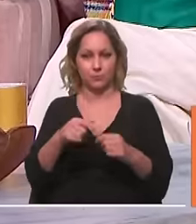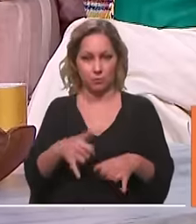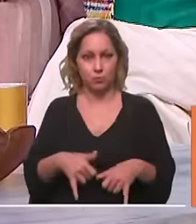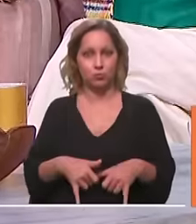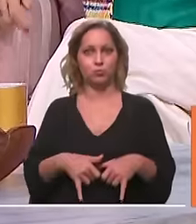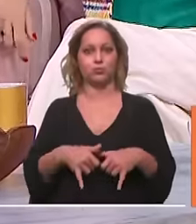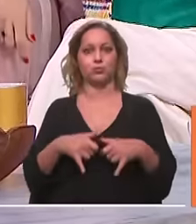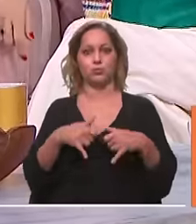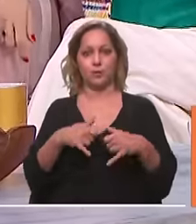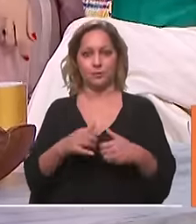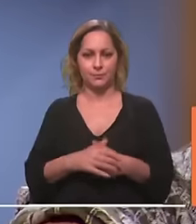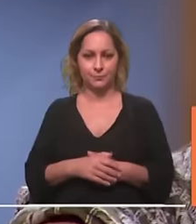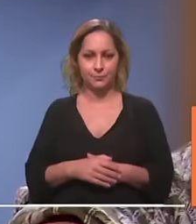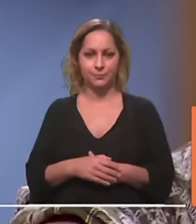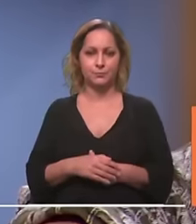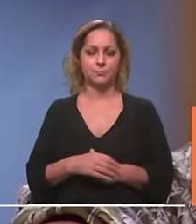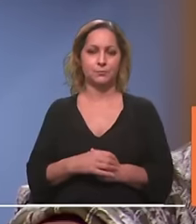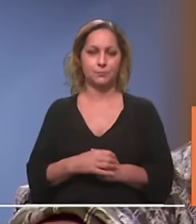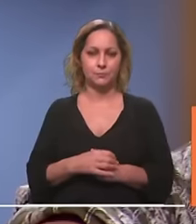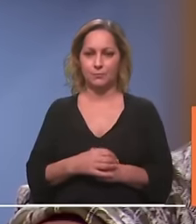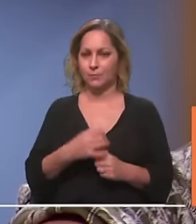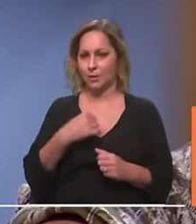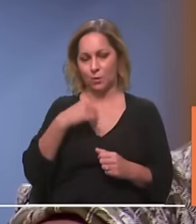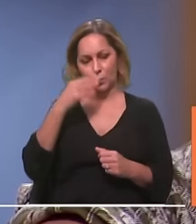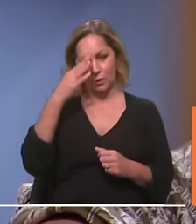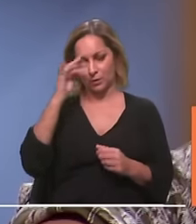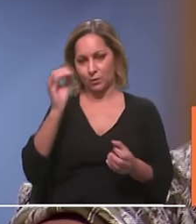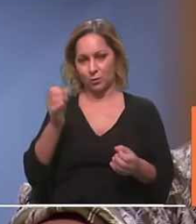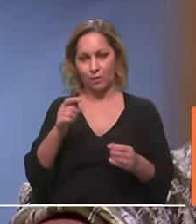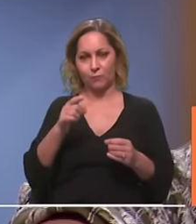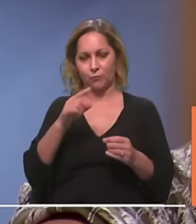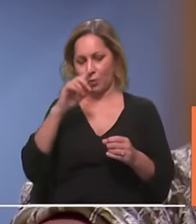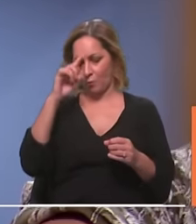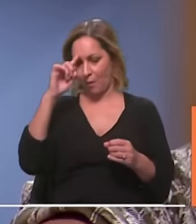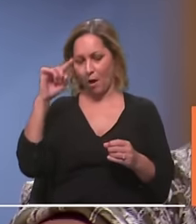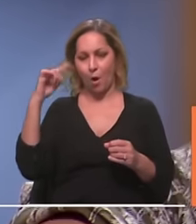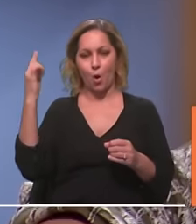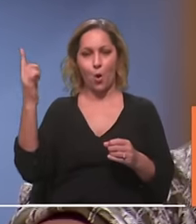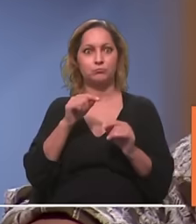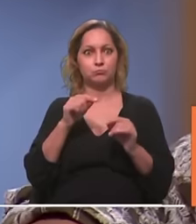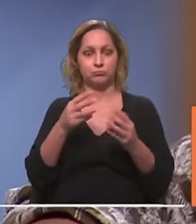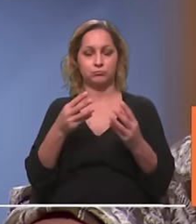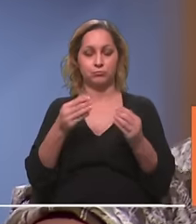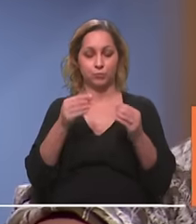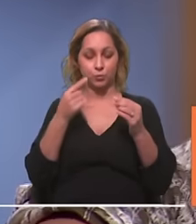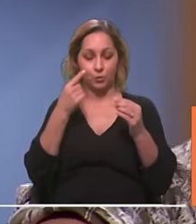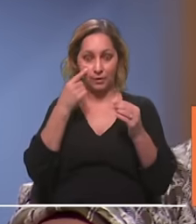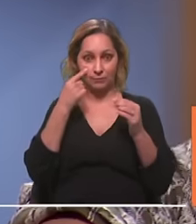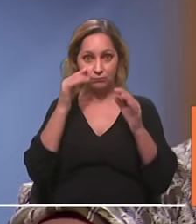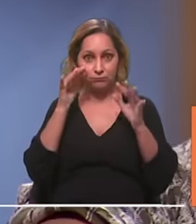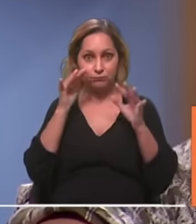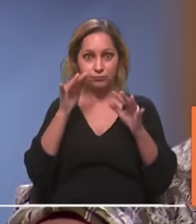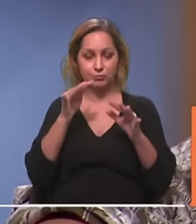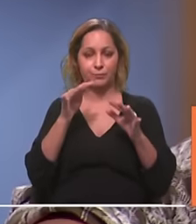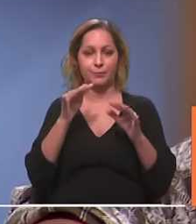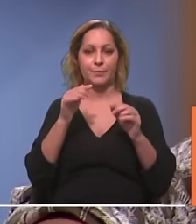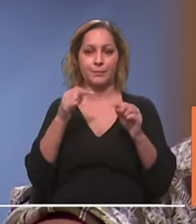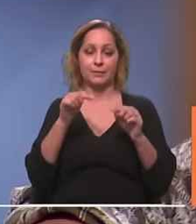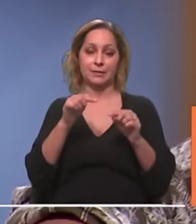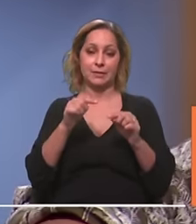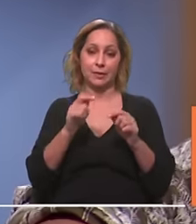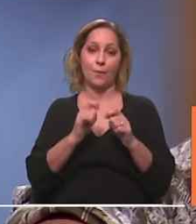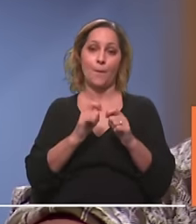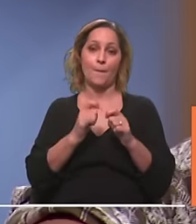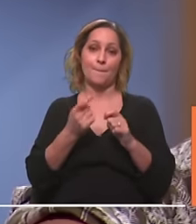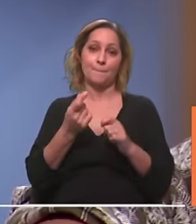choque completamente ficaste eu não tinha noção porque foi uma loucura foi na altura foi e e mas isto tinha um preço para quem